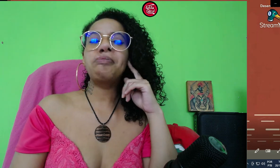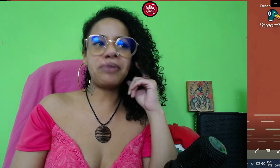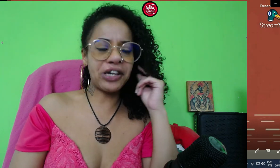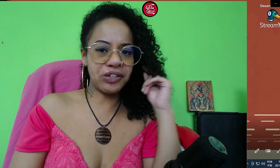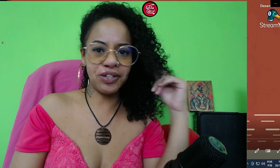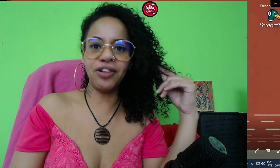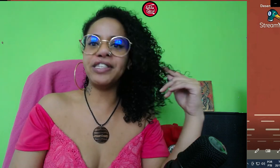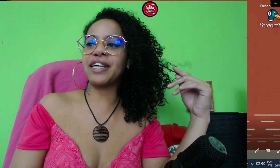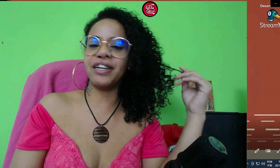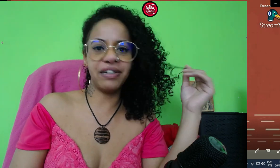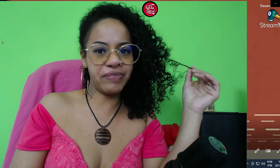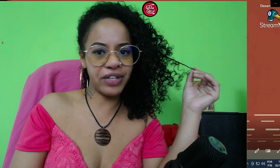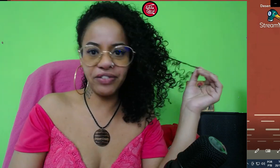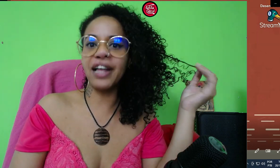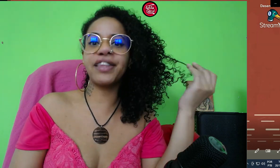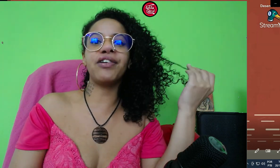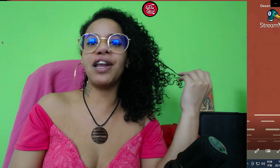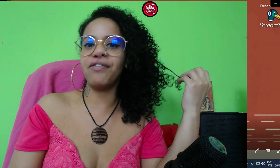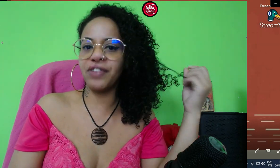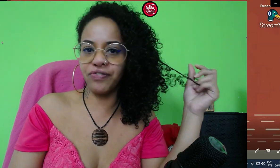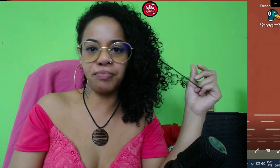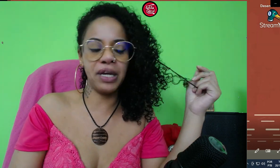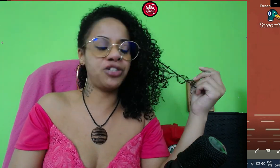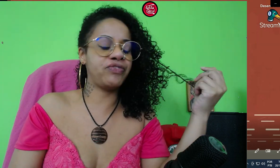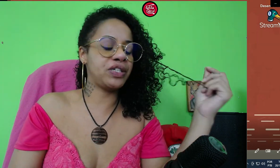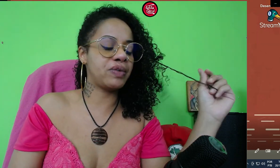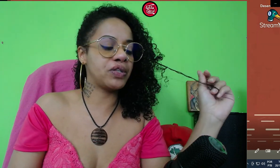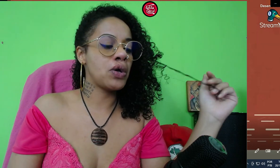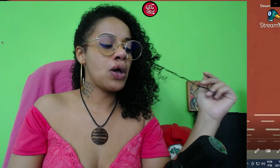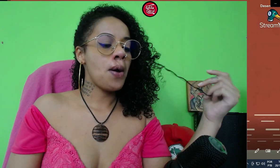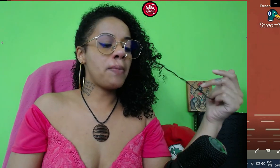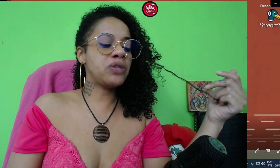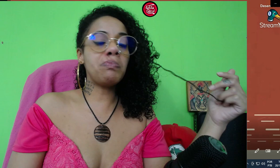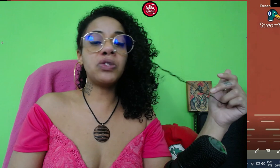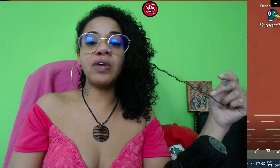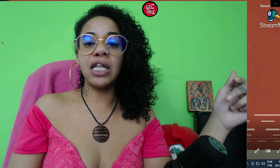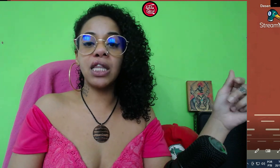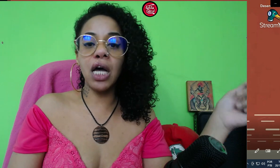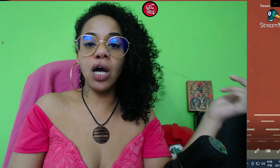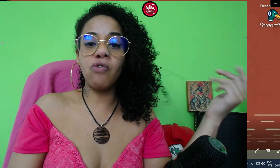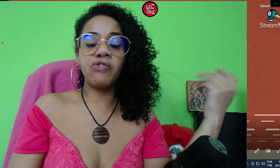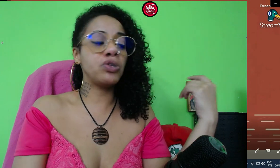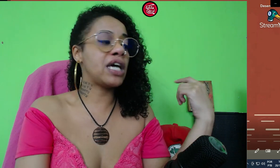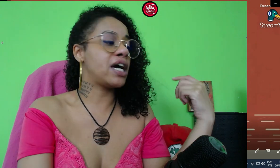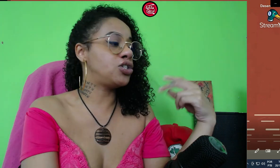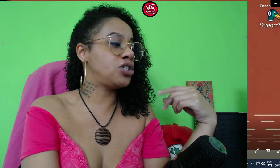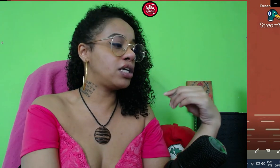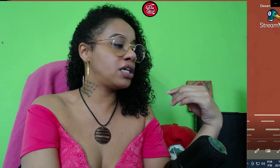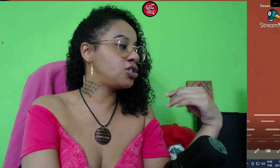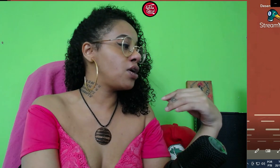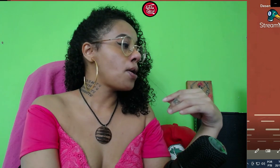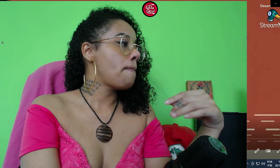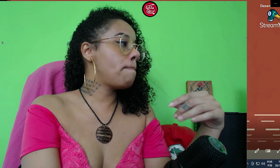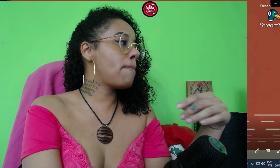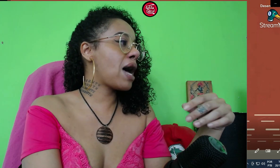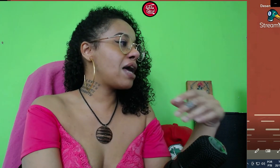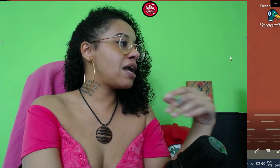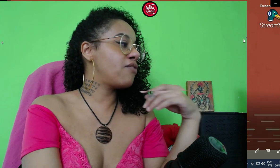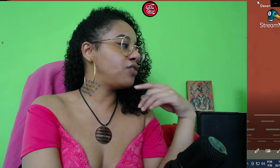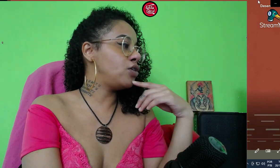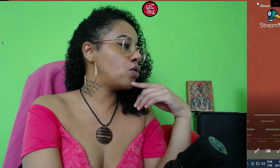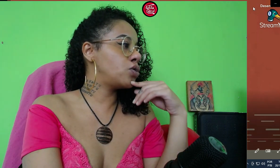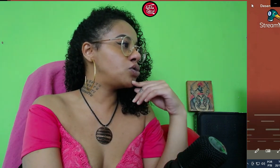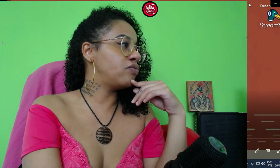porque eu sou a esquerda mano até a orelha fica vermelha de vez em quando mas vamos ver então vamos reagir este